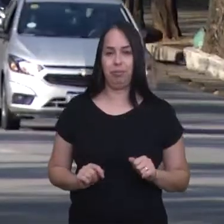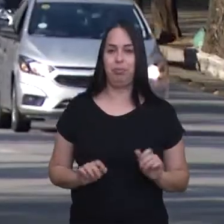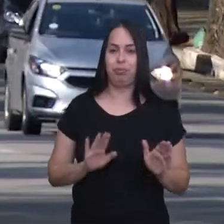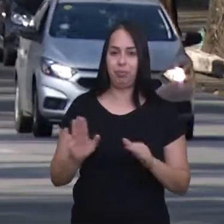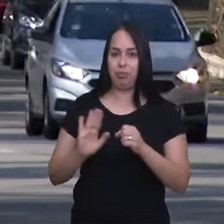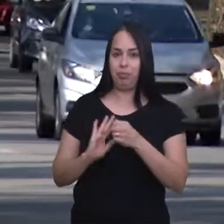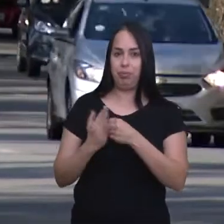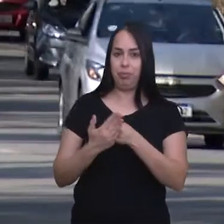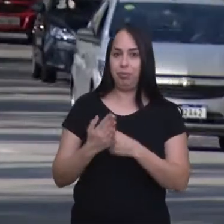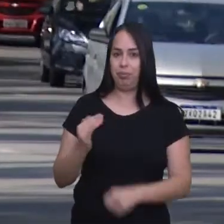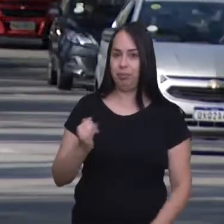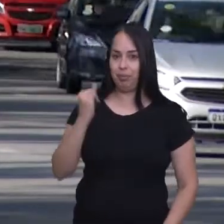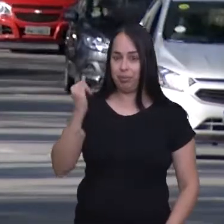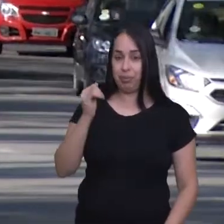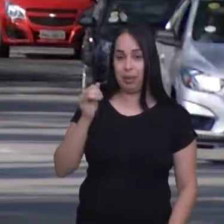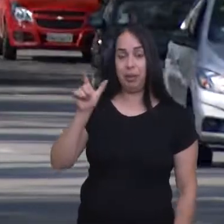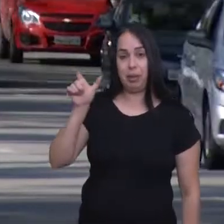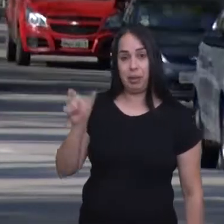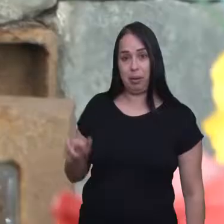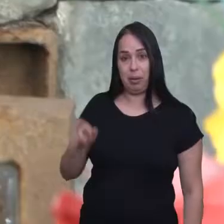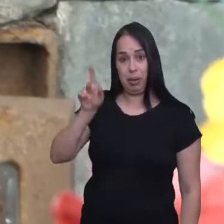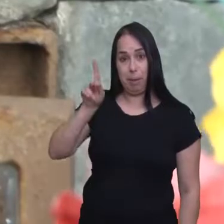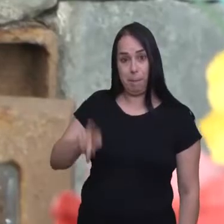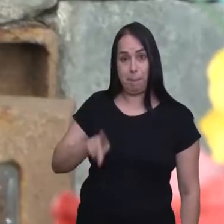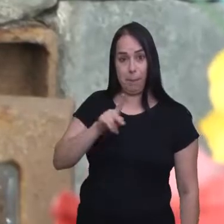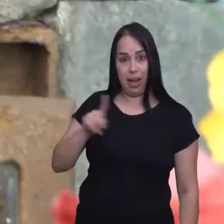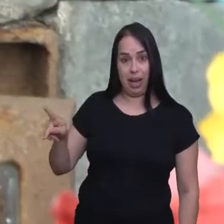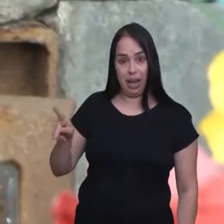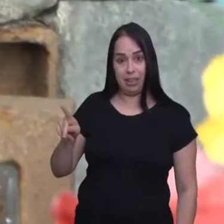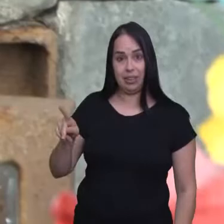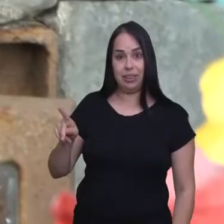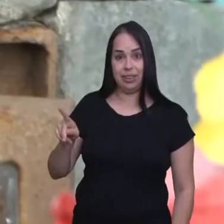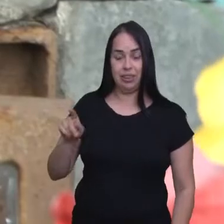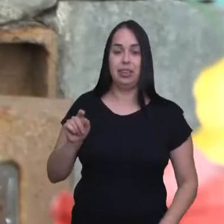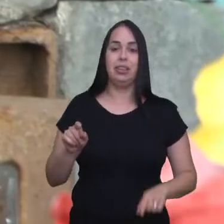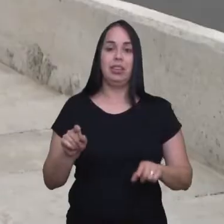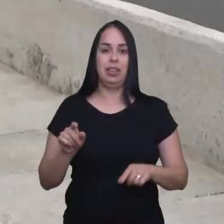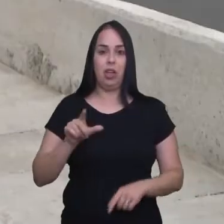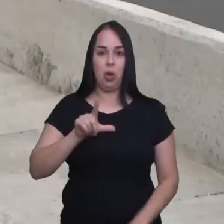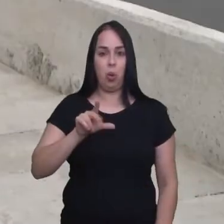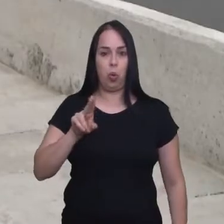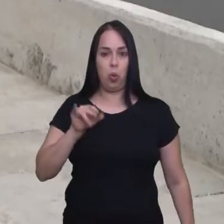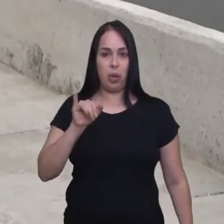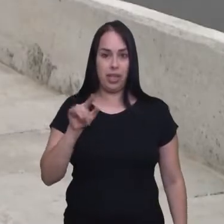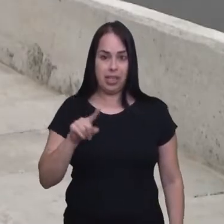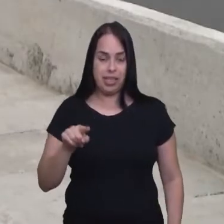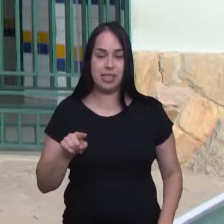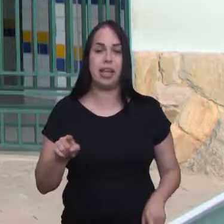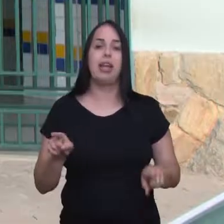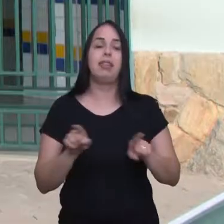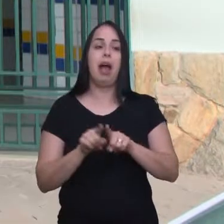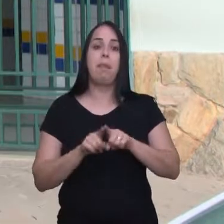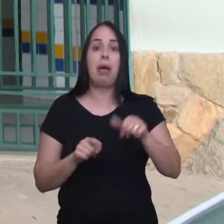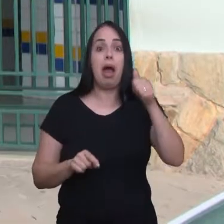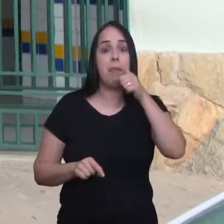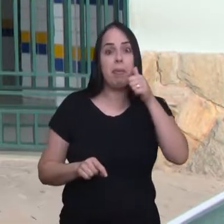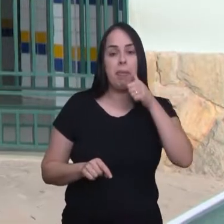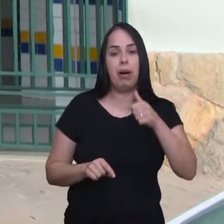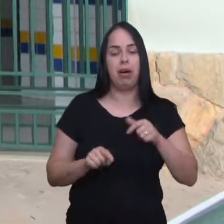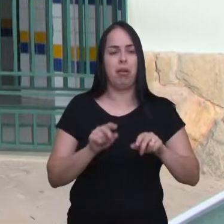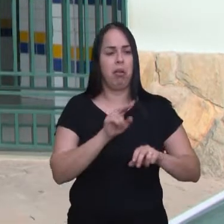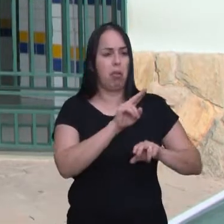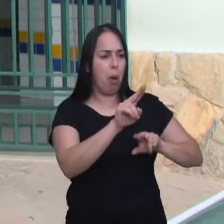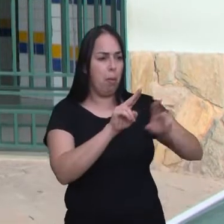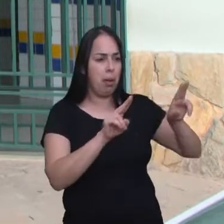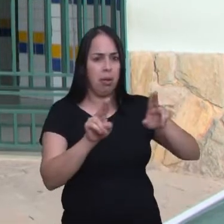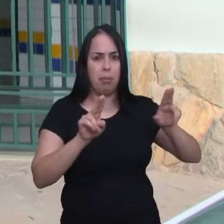o bairro como o Padre Luiz Gonzaga é a história da Maria Peregrina. Ela é nome de ponte, de cemitério, virou peça